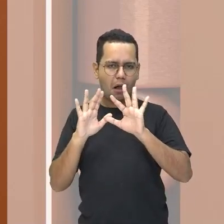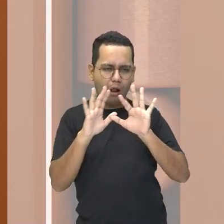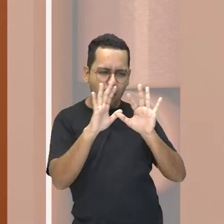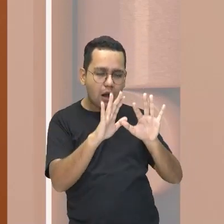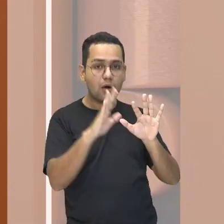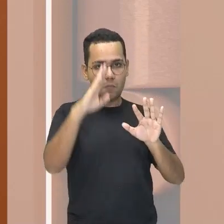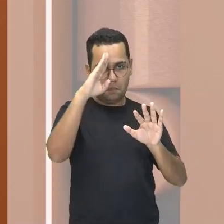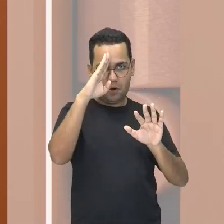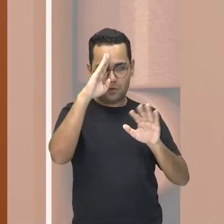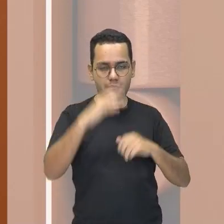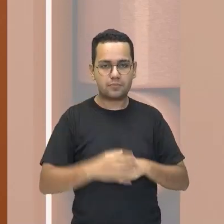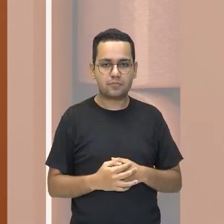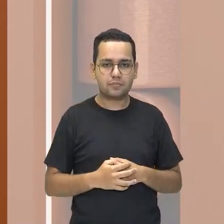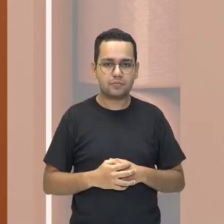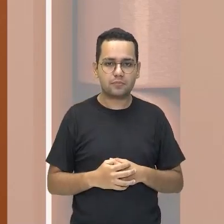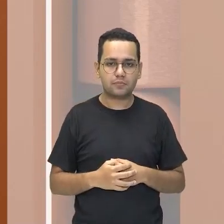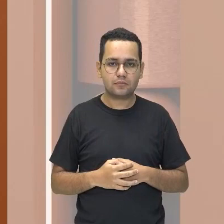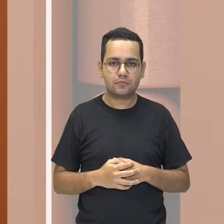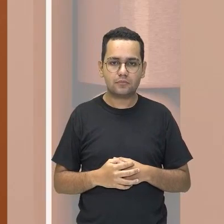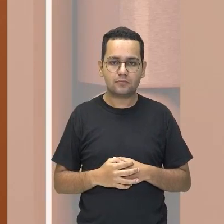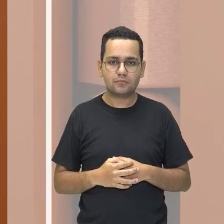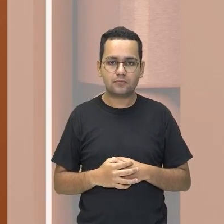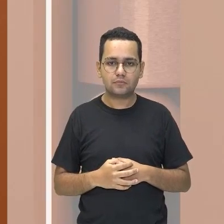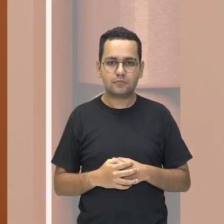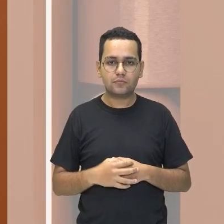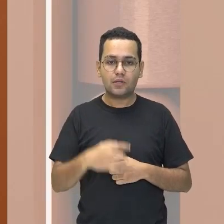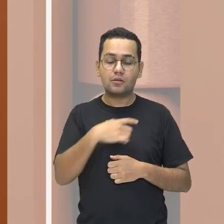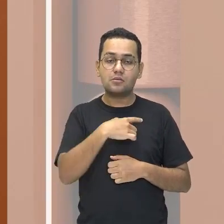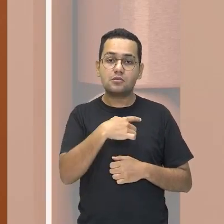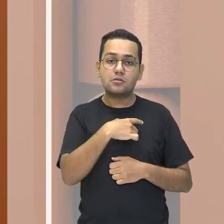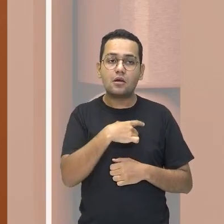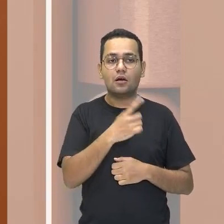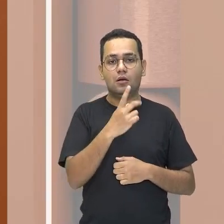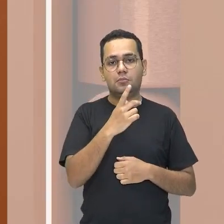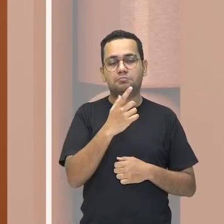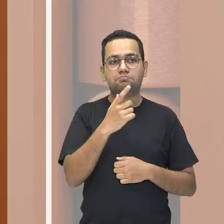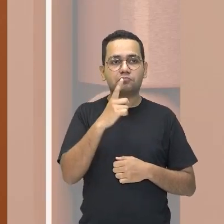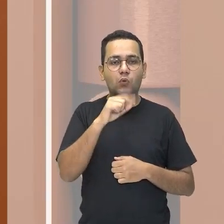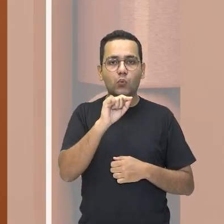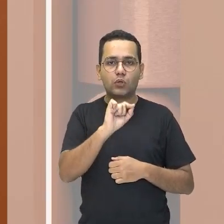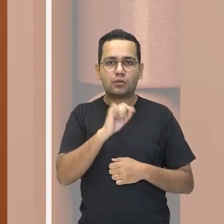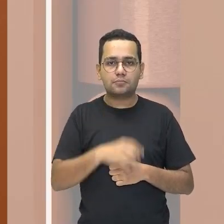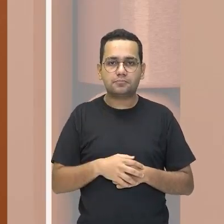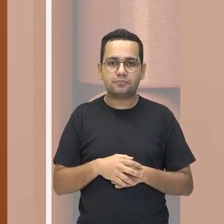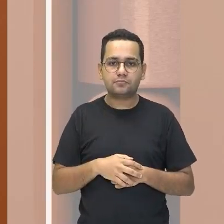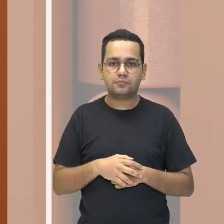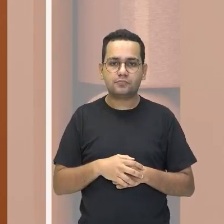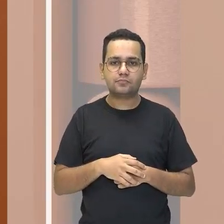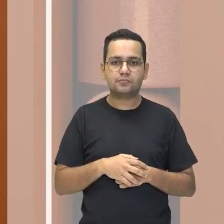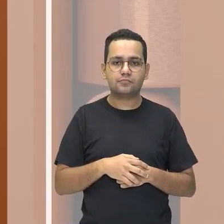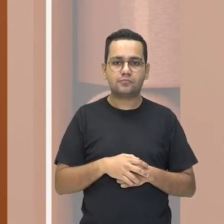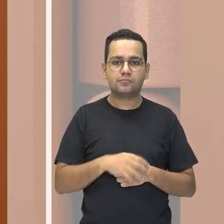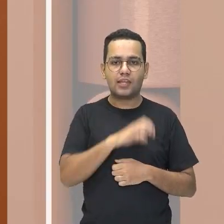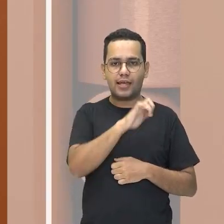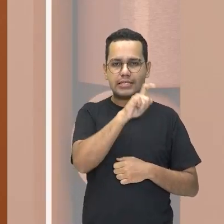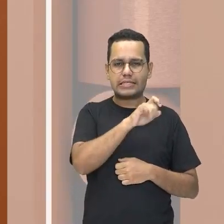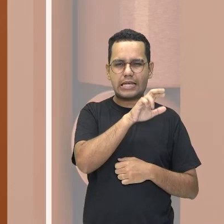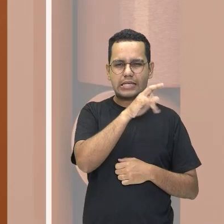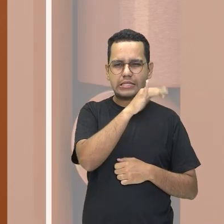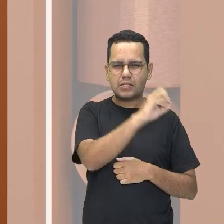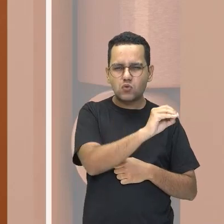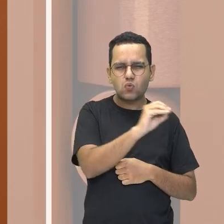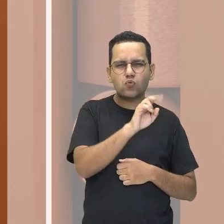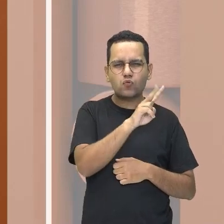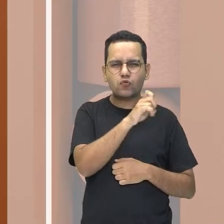e também o poderoso Exército Vermelho acabou brecando o avanço do exército